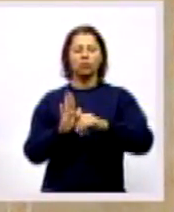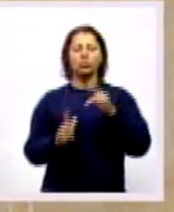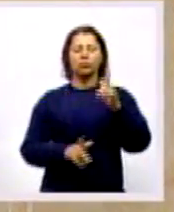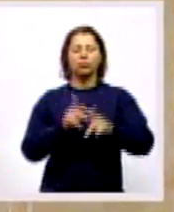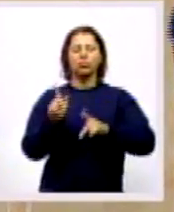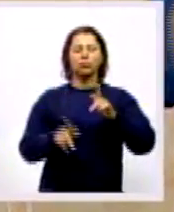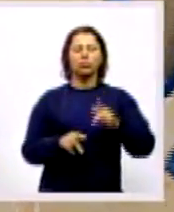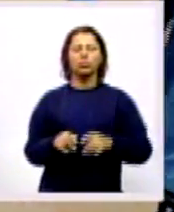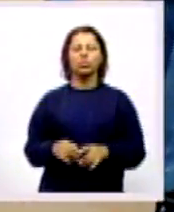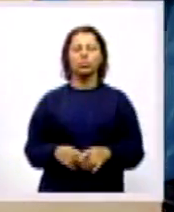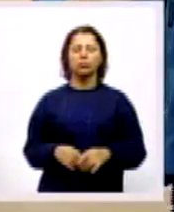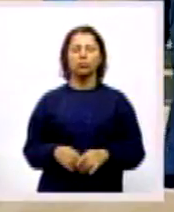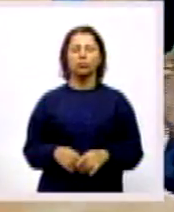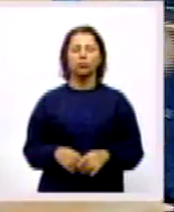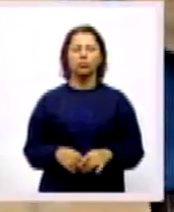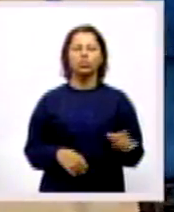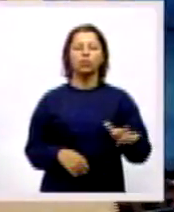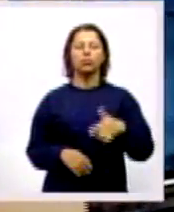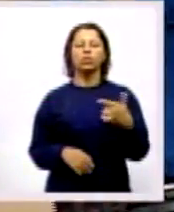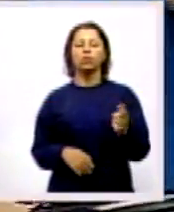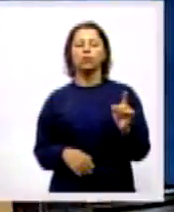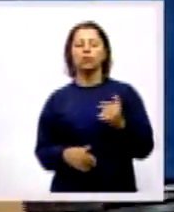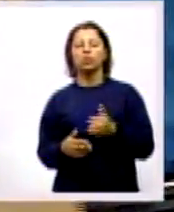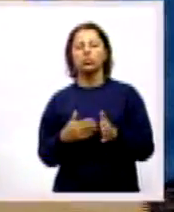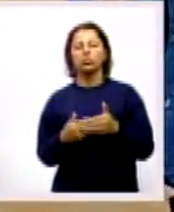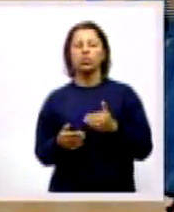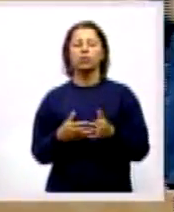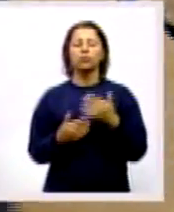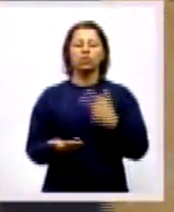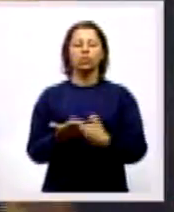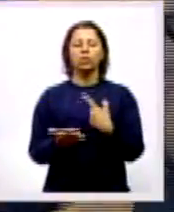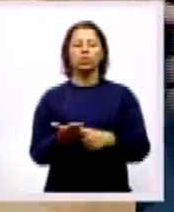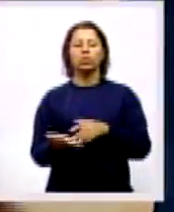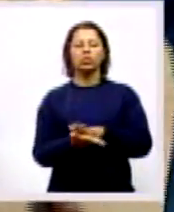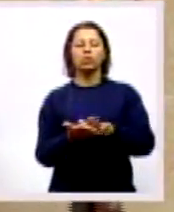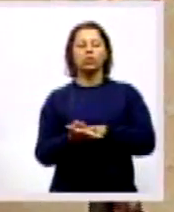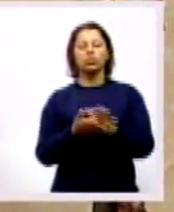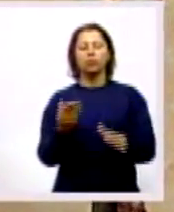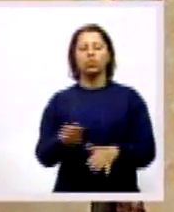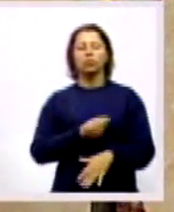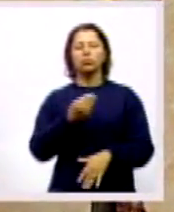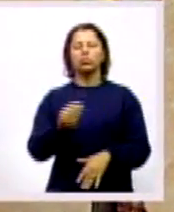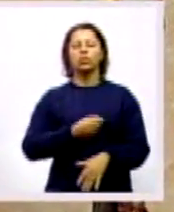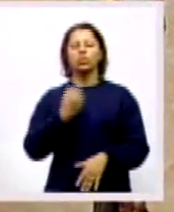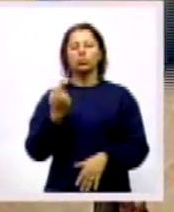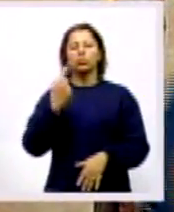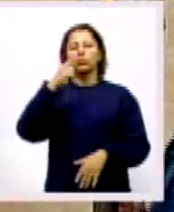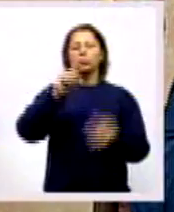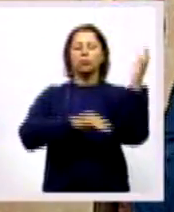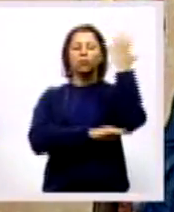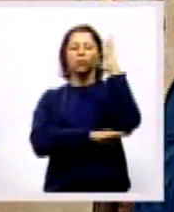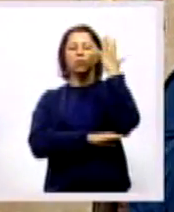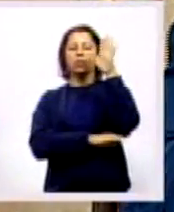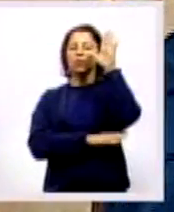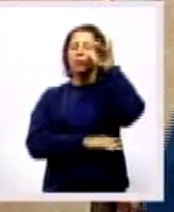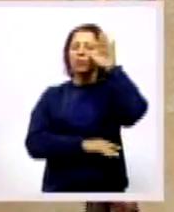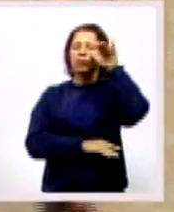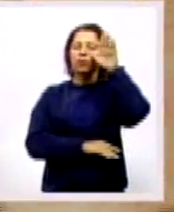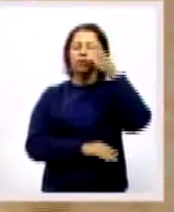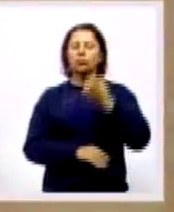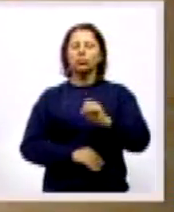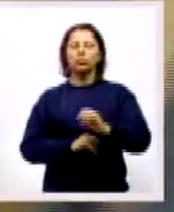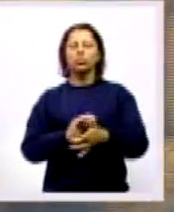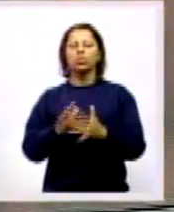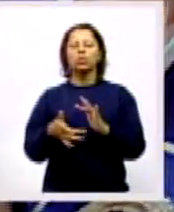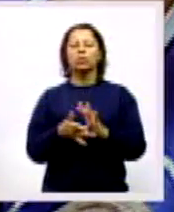povo. O outro não estava nem um pouquinho comprometido com nada nessa vida, tanto é que subiu na árvore, só de curiosidade. Se